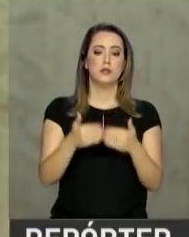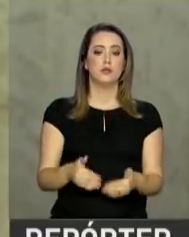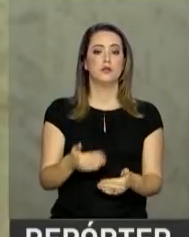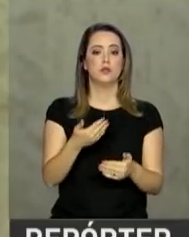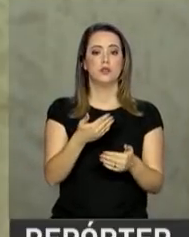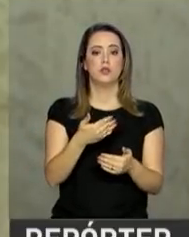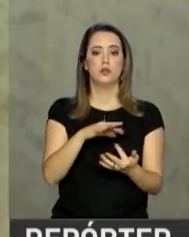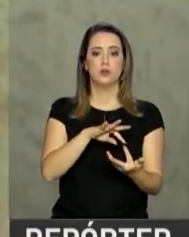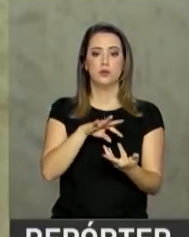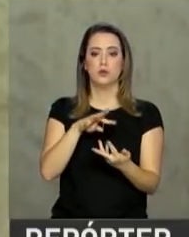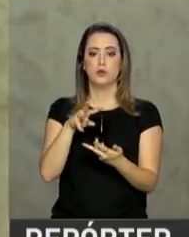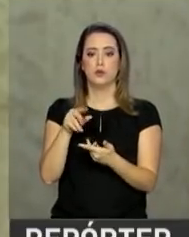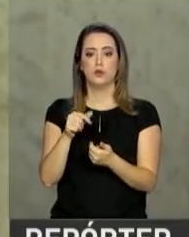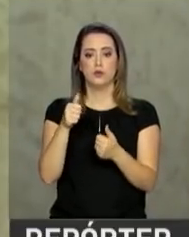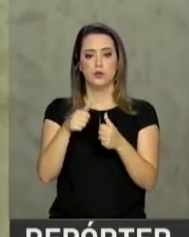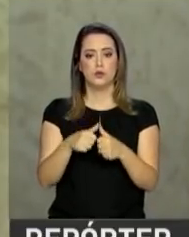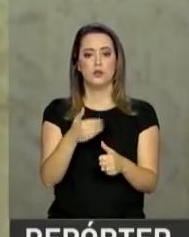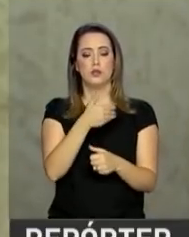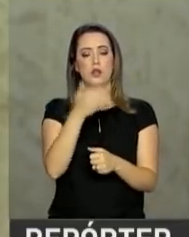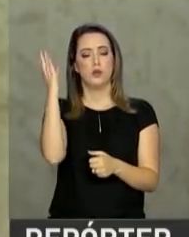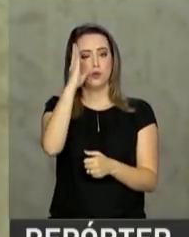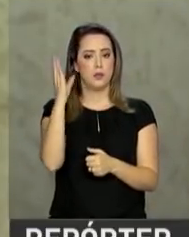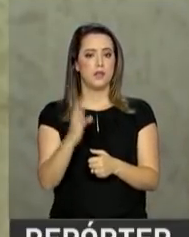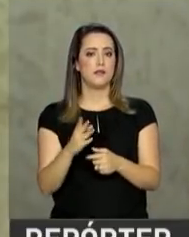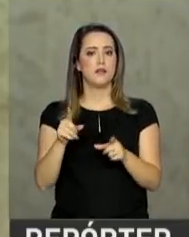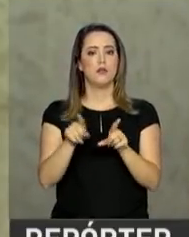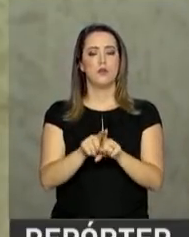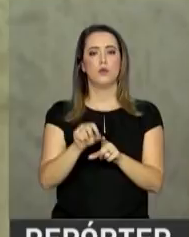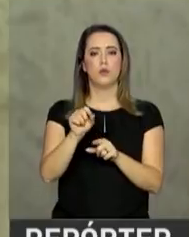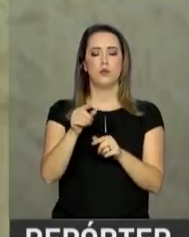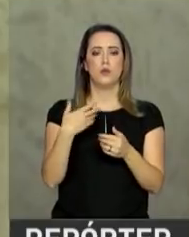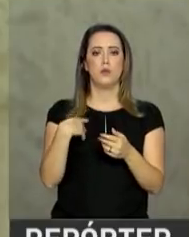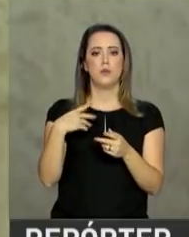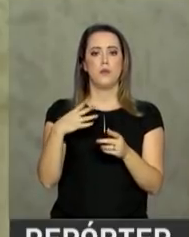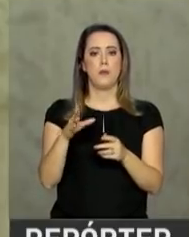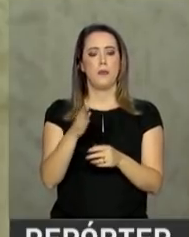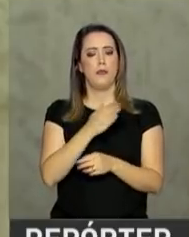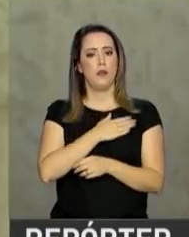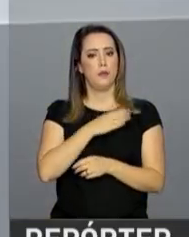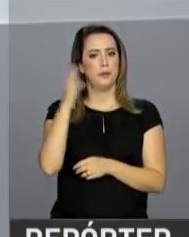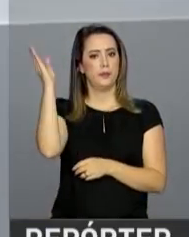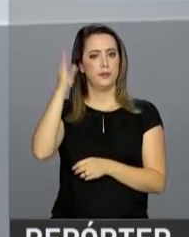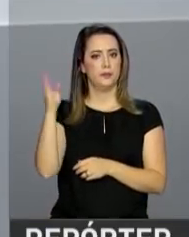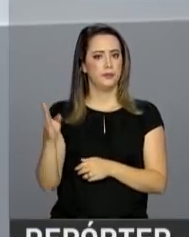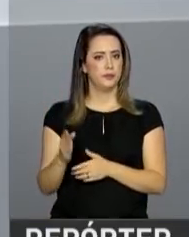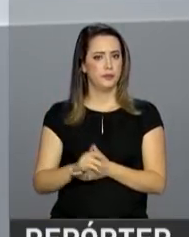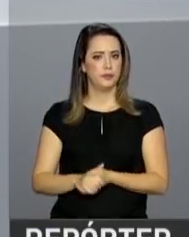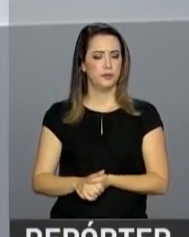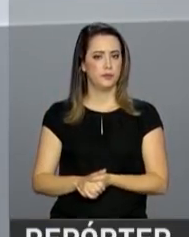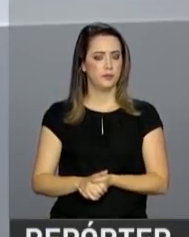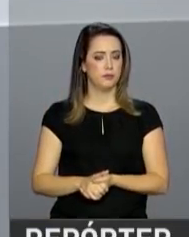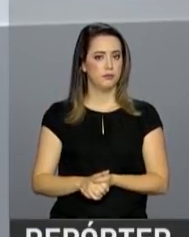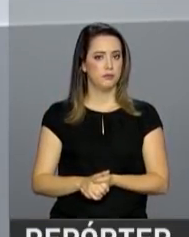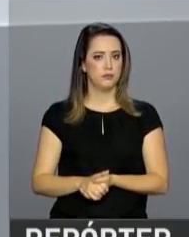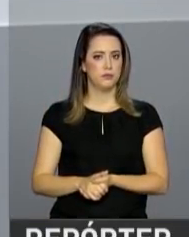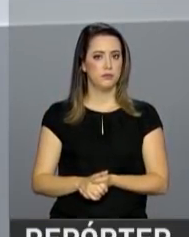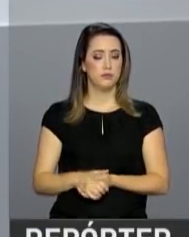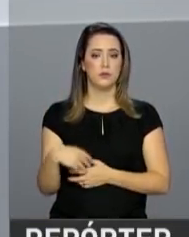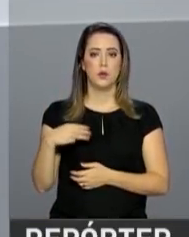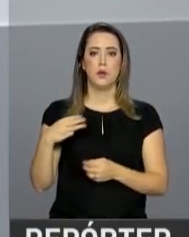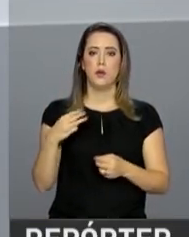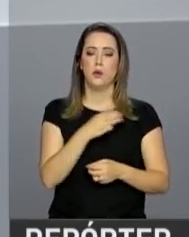é uma missão perante o estado brasileiro é uma missão perante a pátria brasileira o ministro do turismo